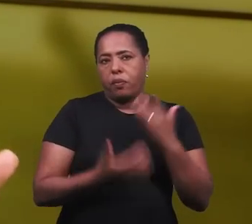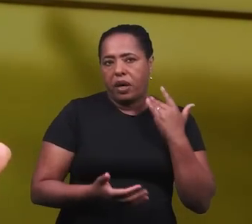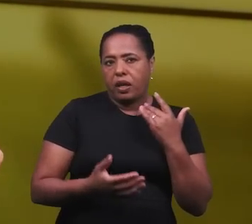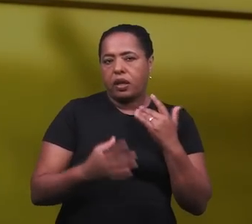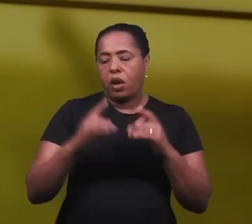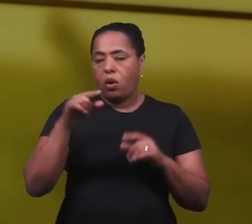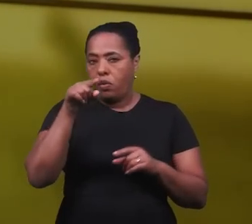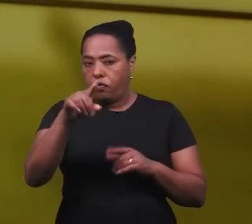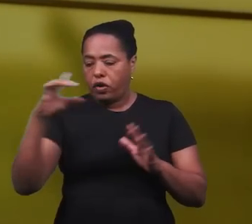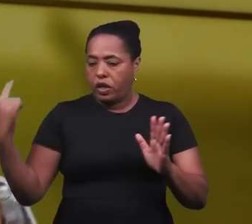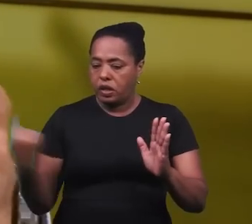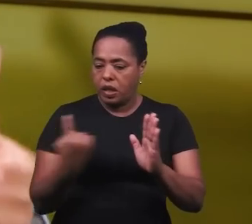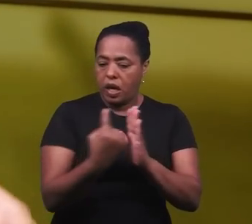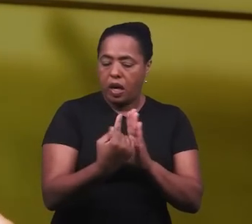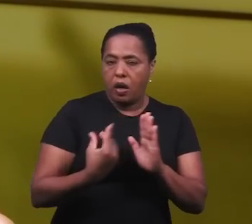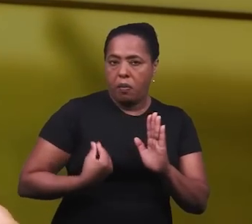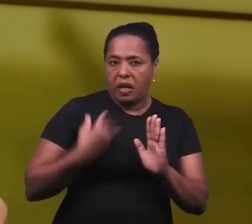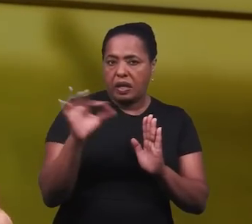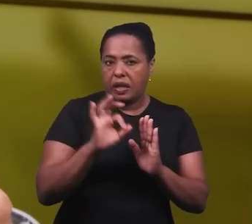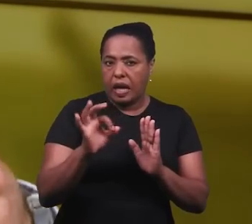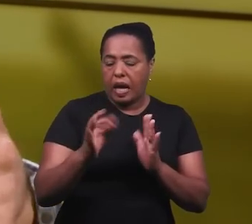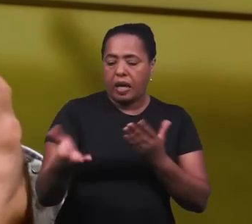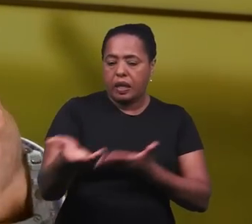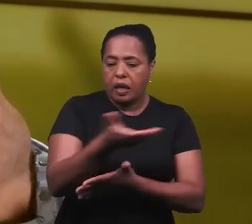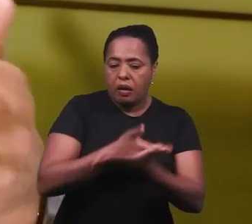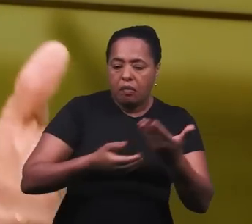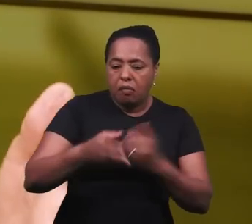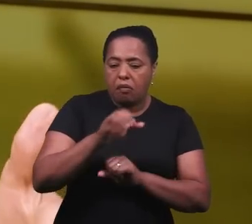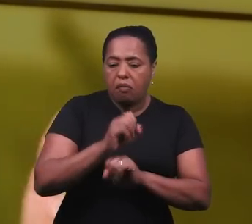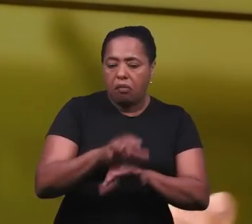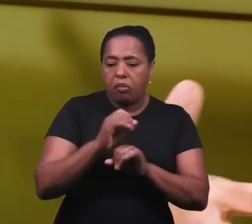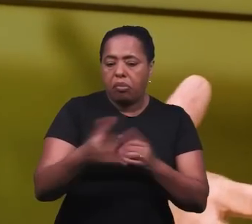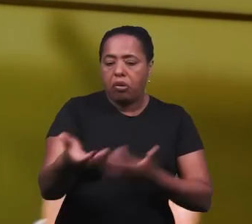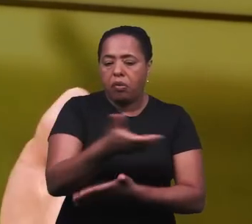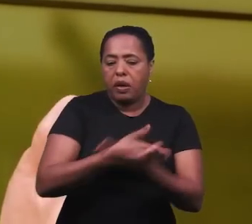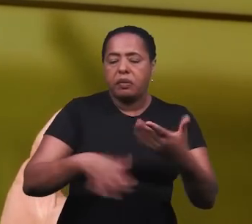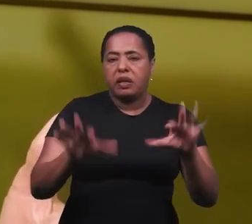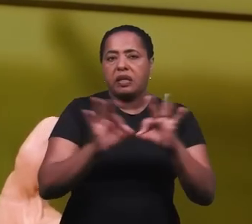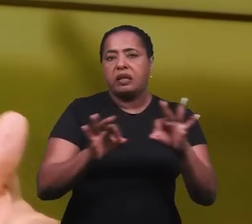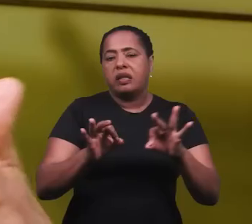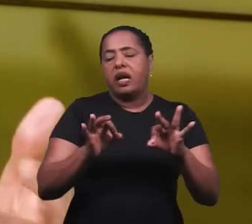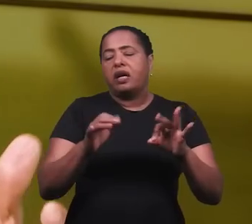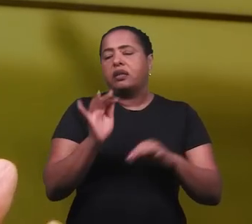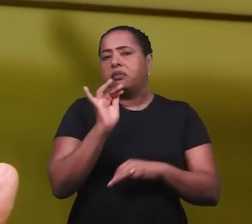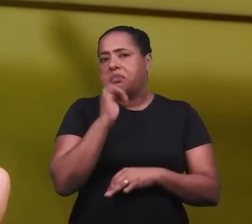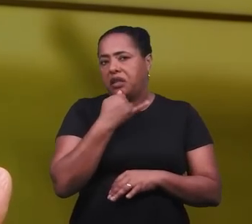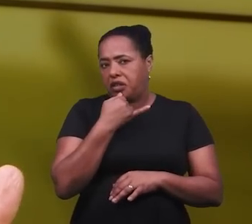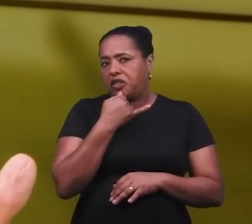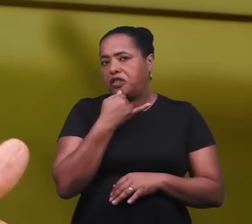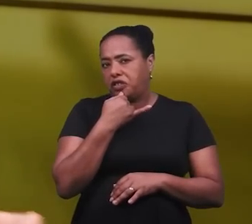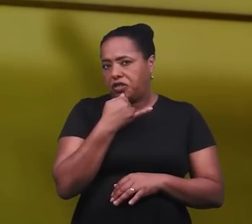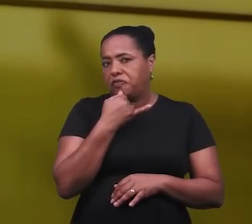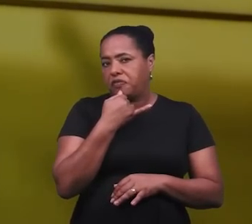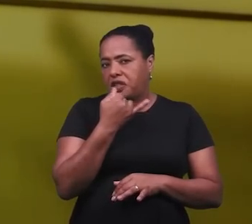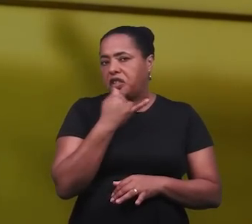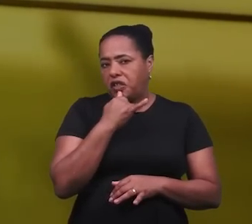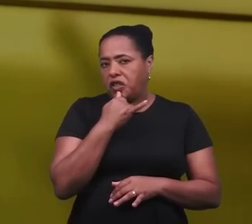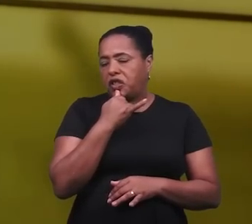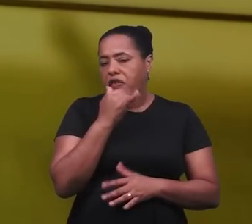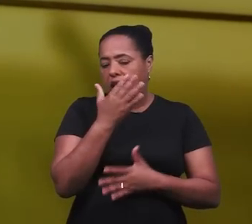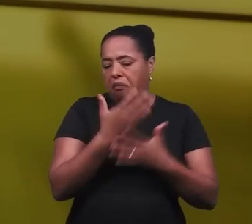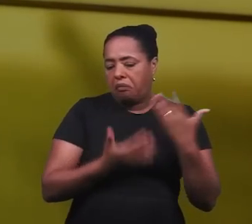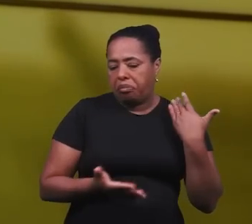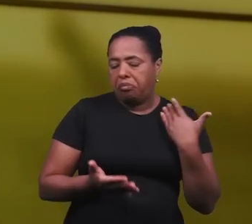família perderam por você não estar ali presente, não estar trazendo o ensino, participando do ambiente familiar, infelizmente vai